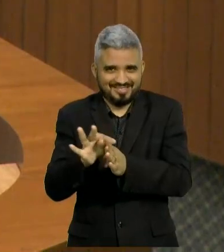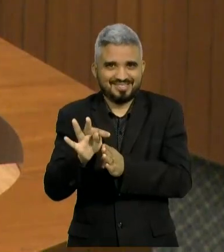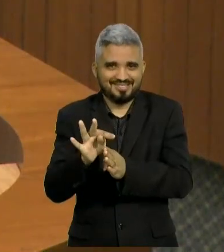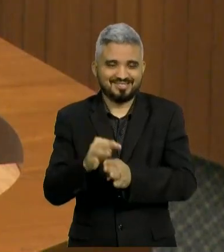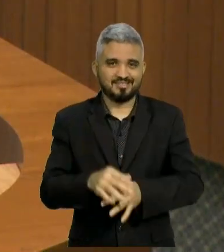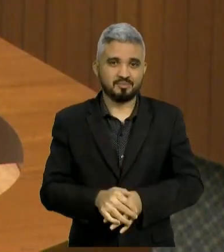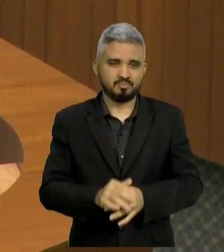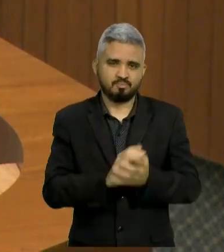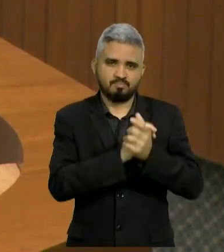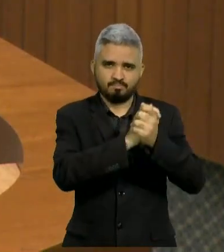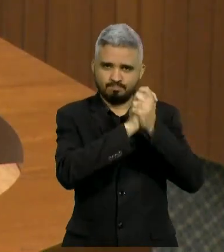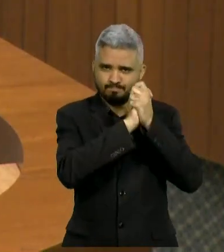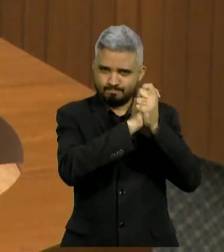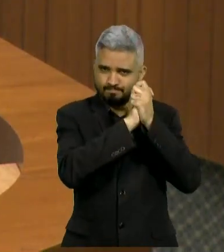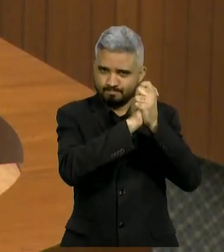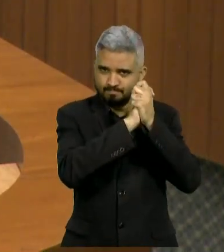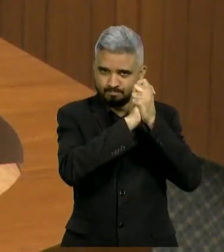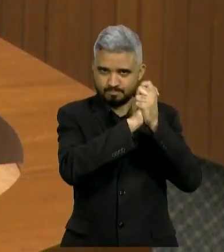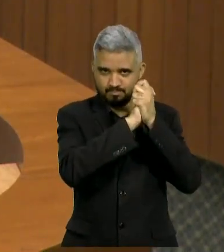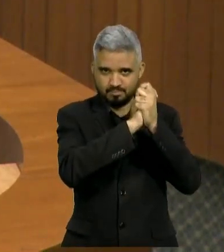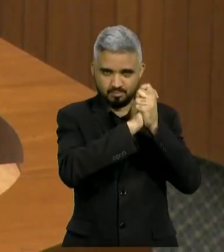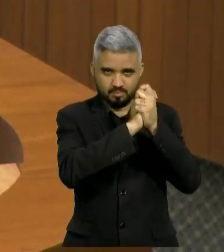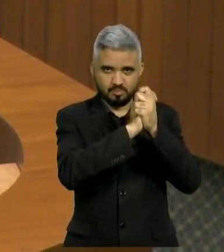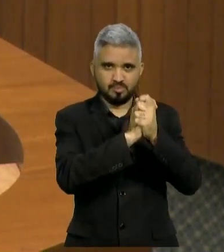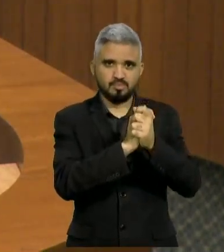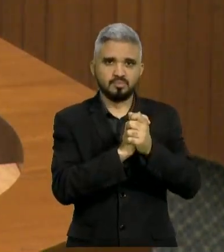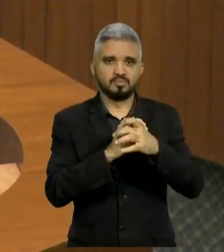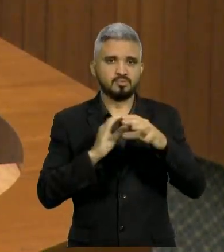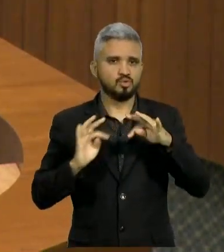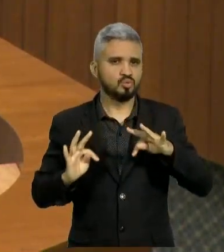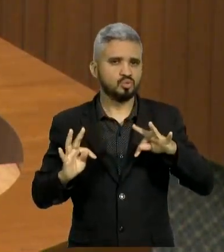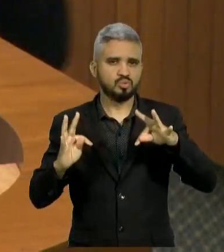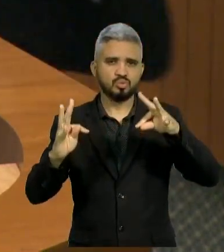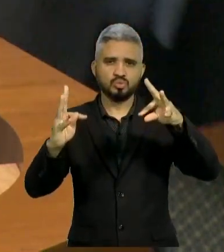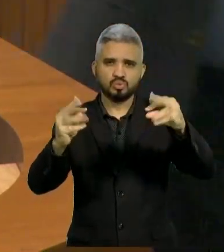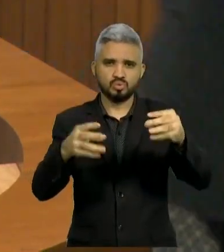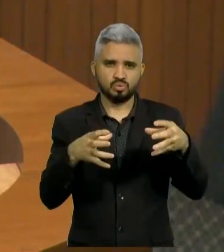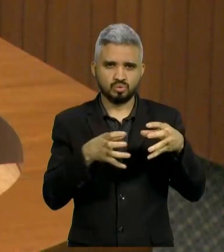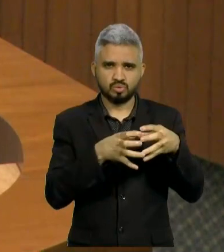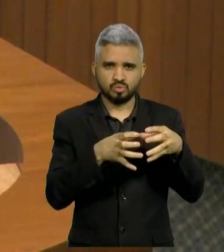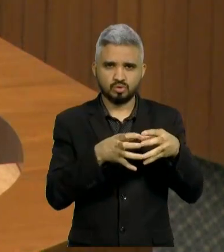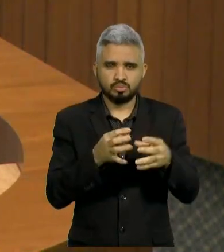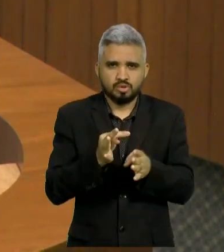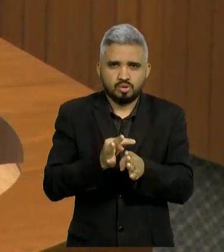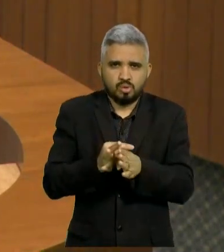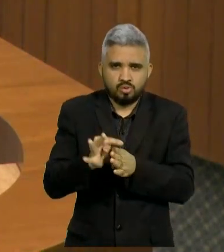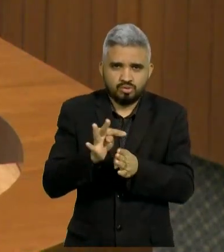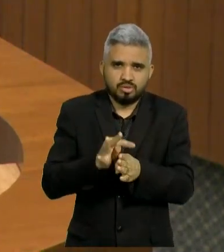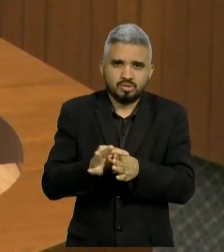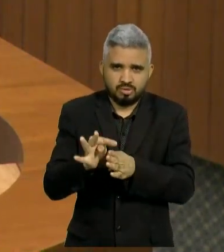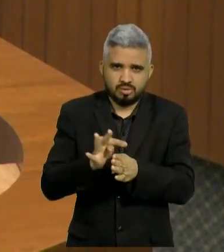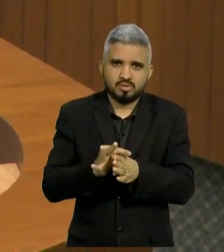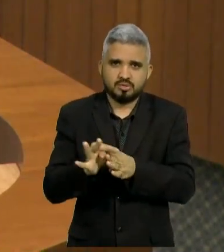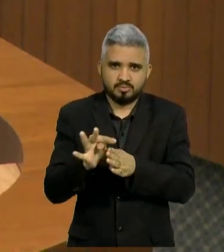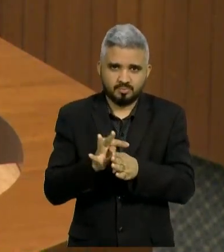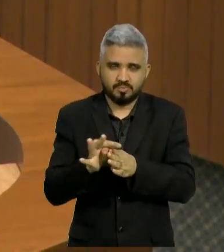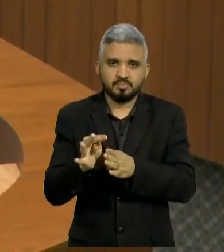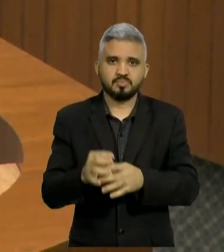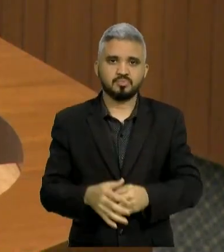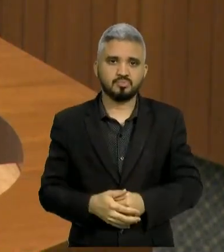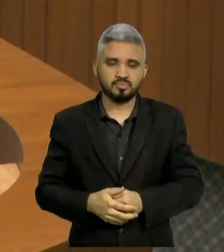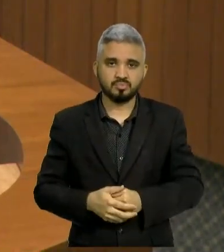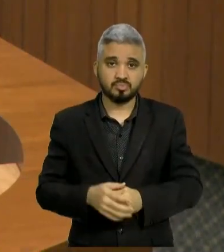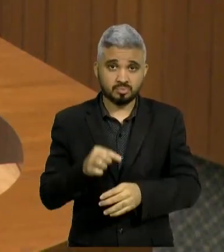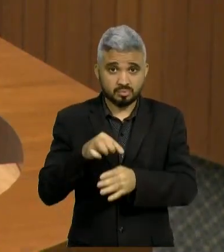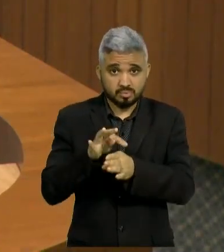quero parabenizar aqui toda essa categoria pelo o reforço que